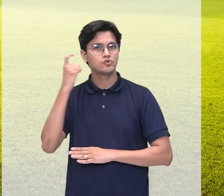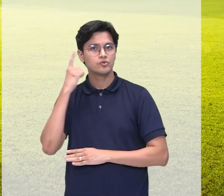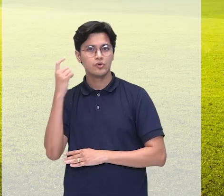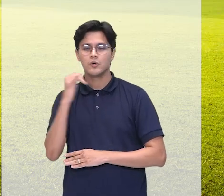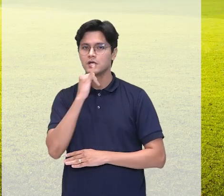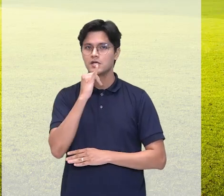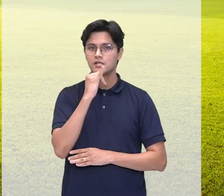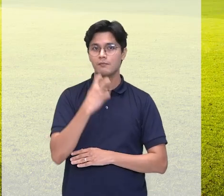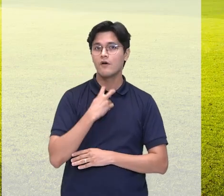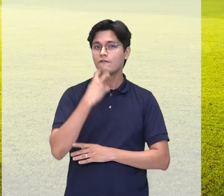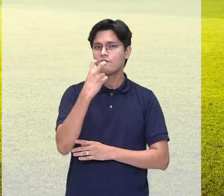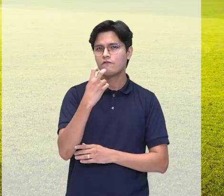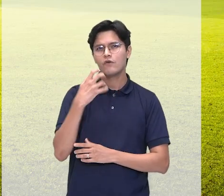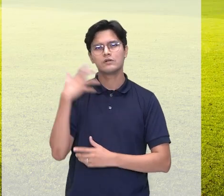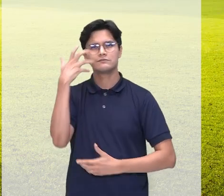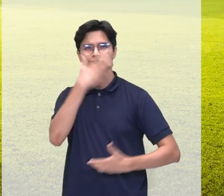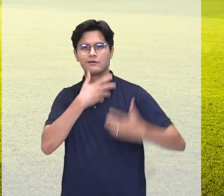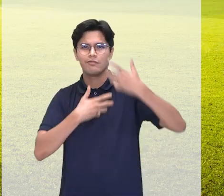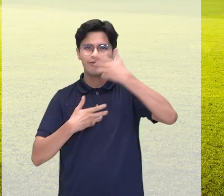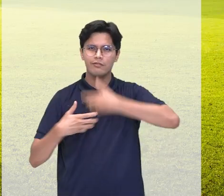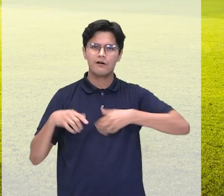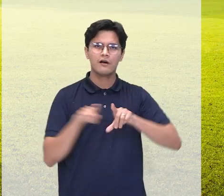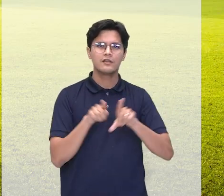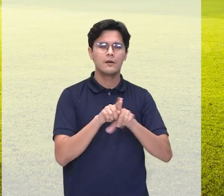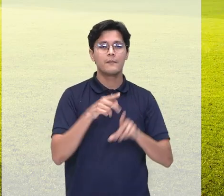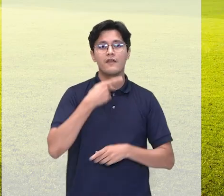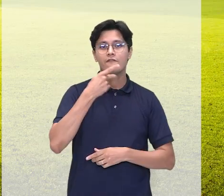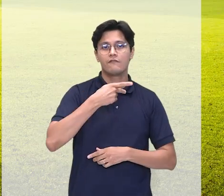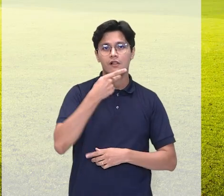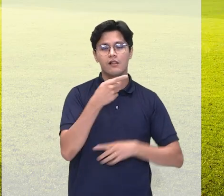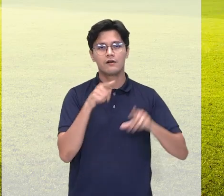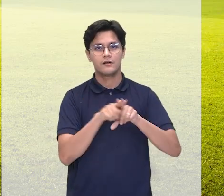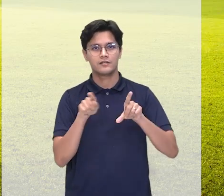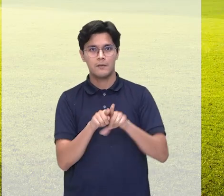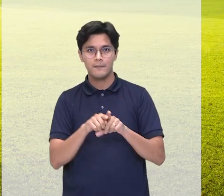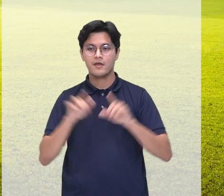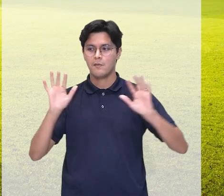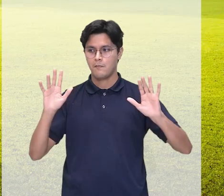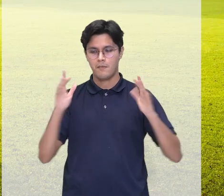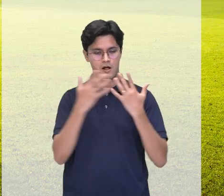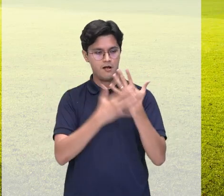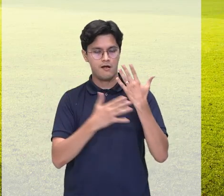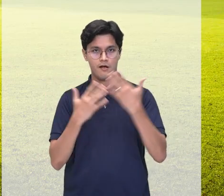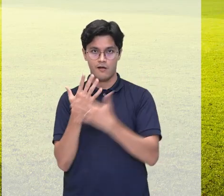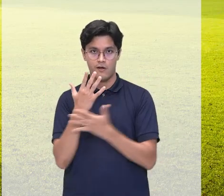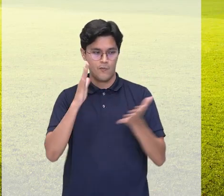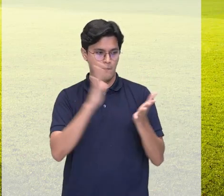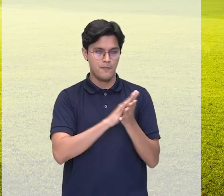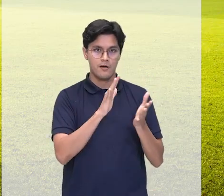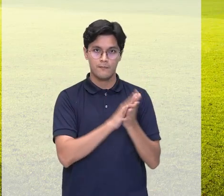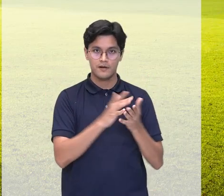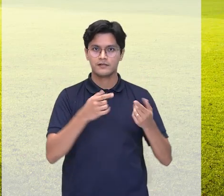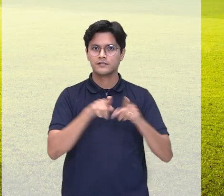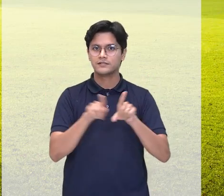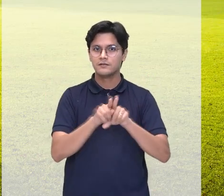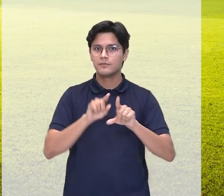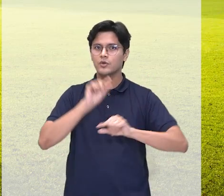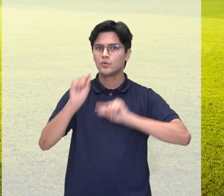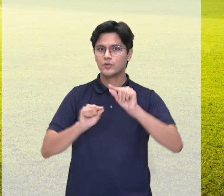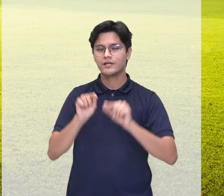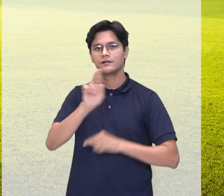voz para cantar, para falar, nossas mãos para bater palmas e tocar instrumentos